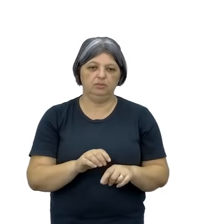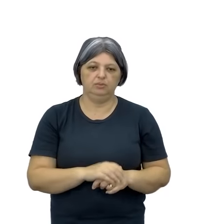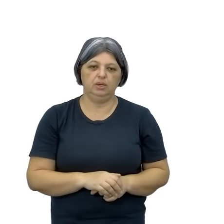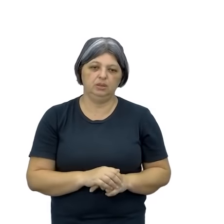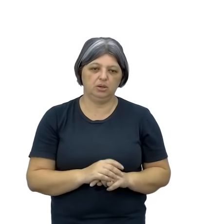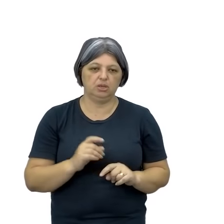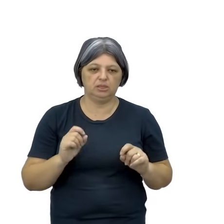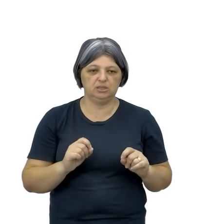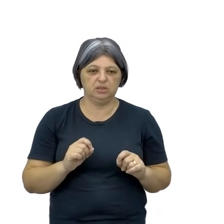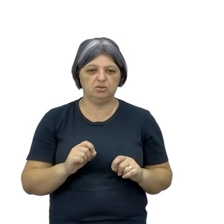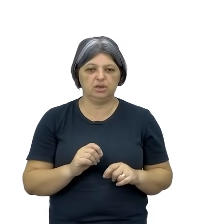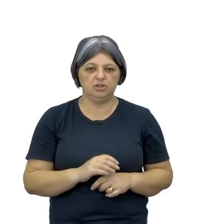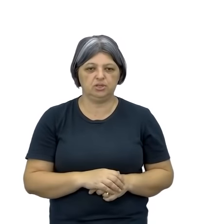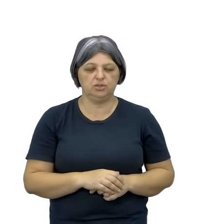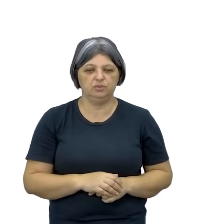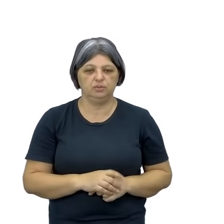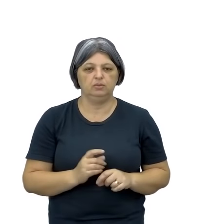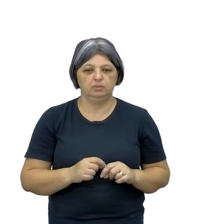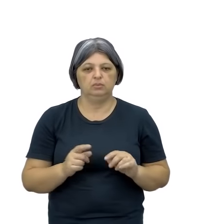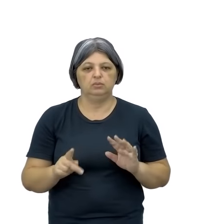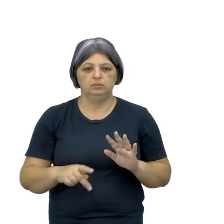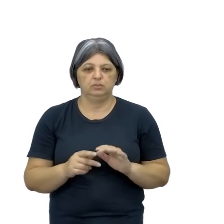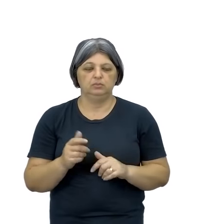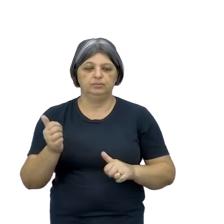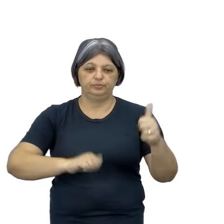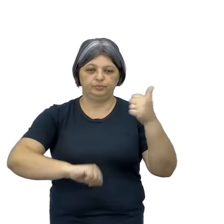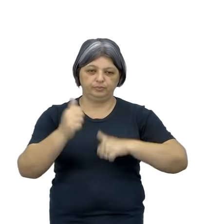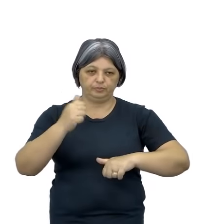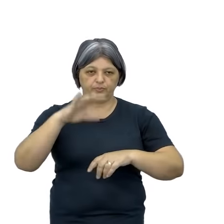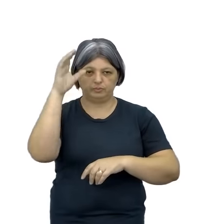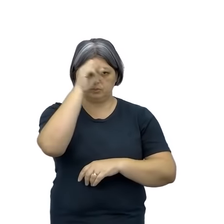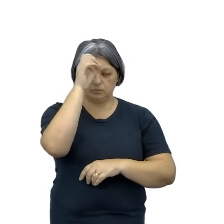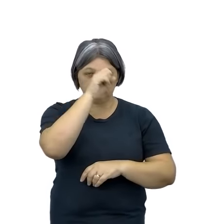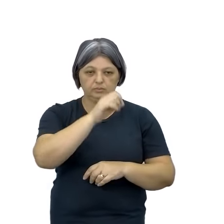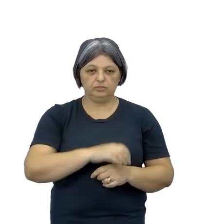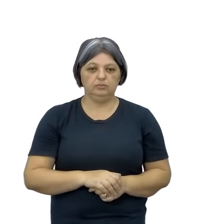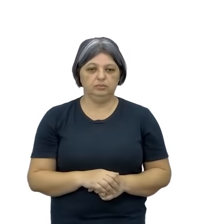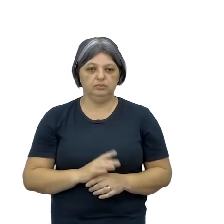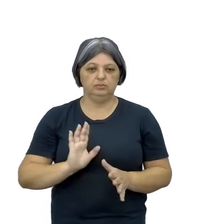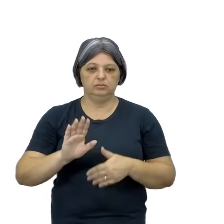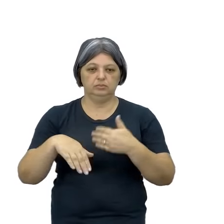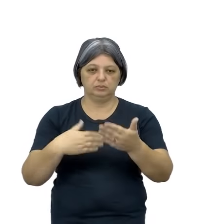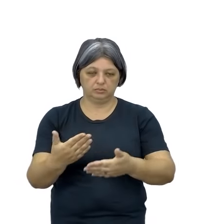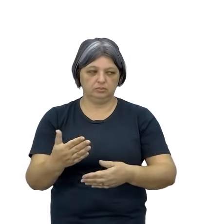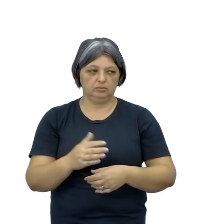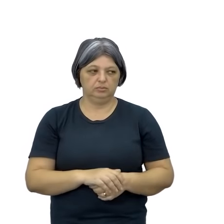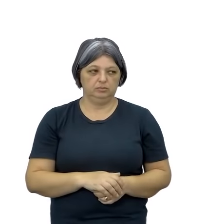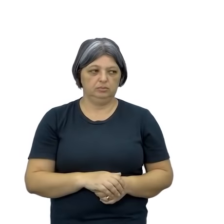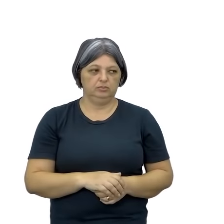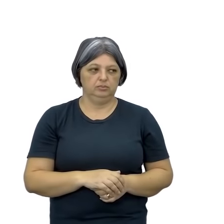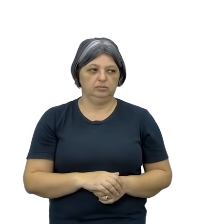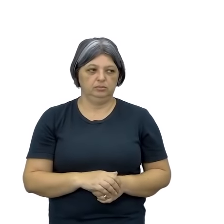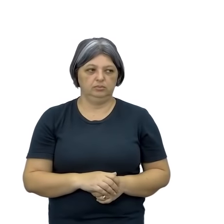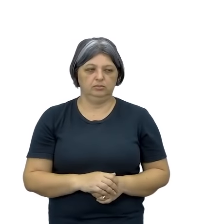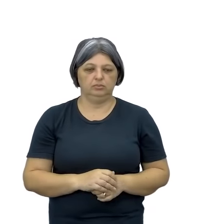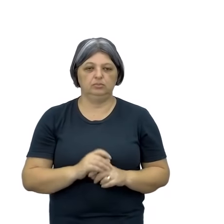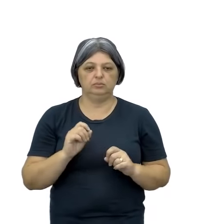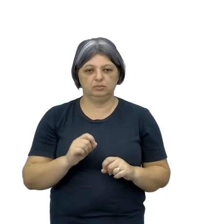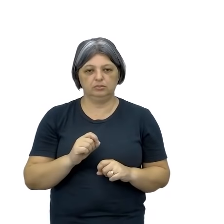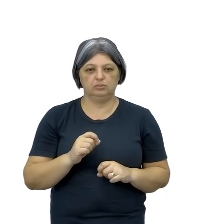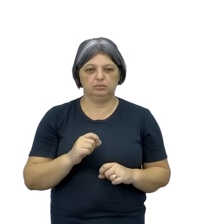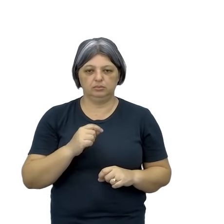avaliação diagnóstica de entrada, temos a avaliação de aprendizagem em processo, que eu vou falar aqui um pouquinho também, teste de